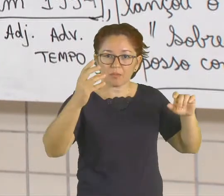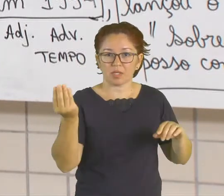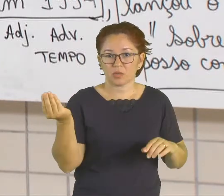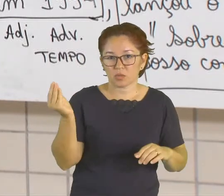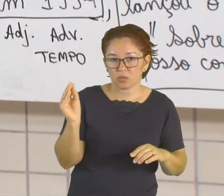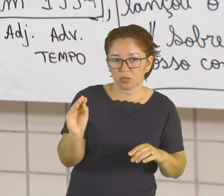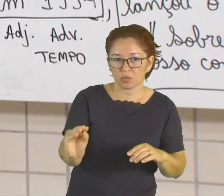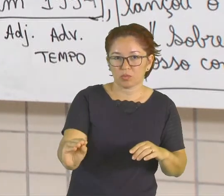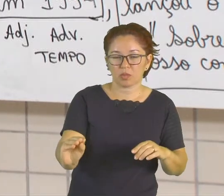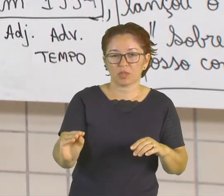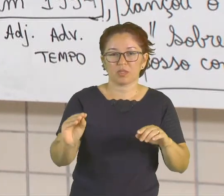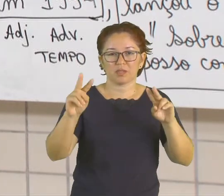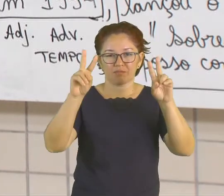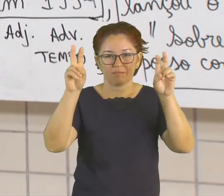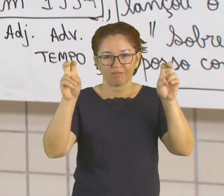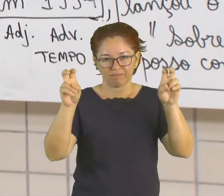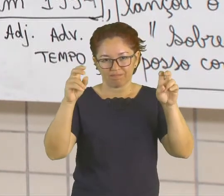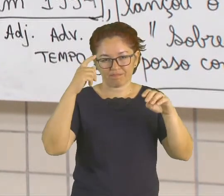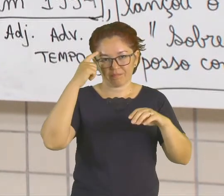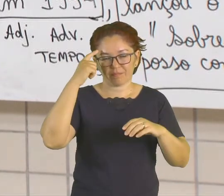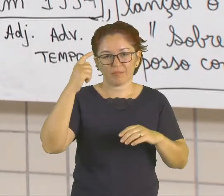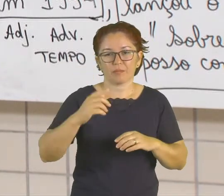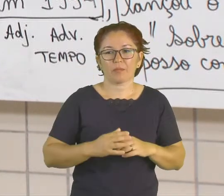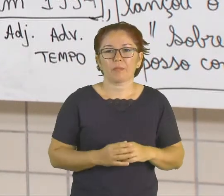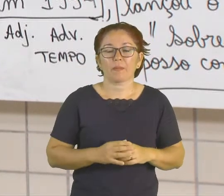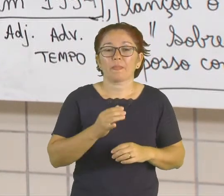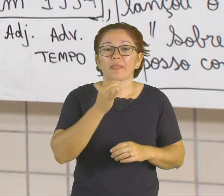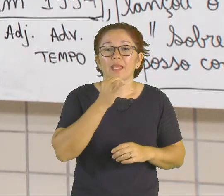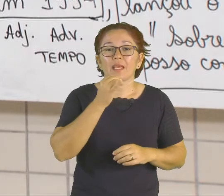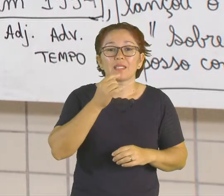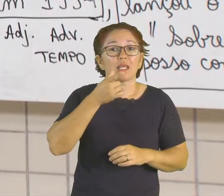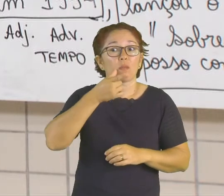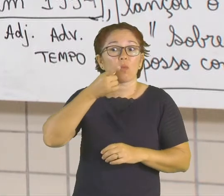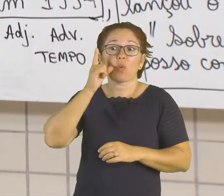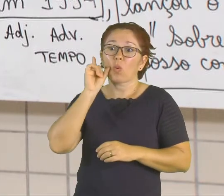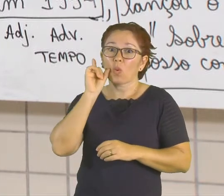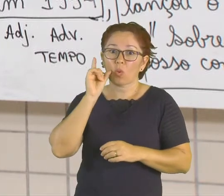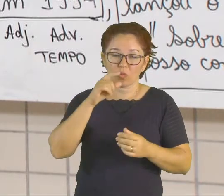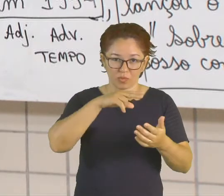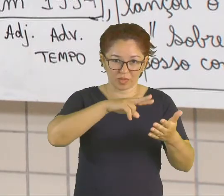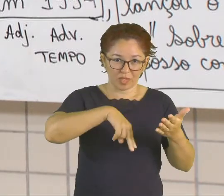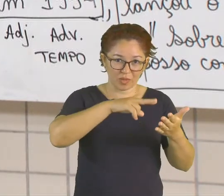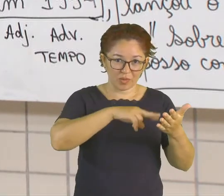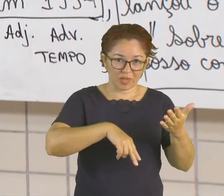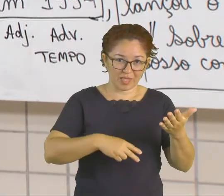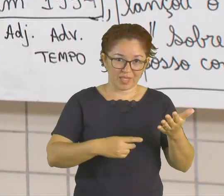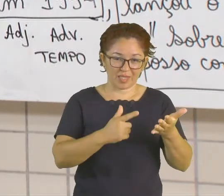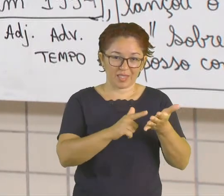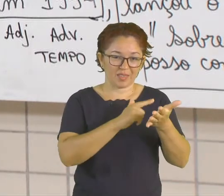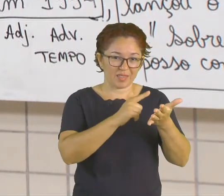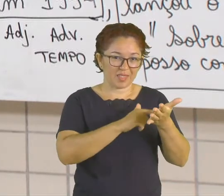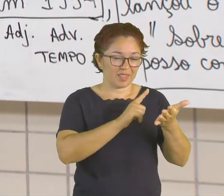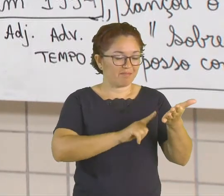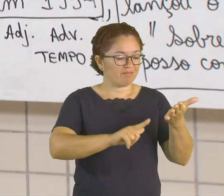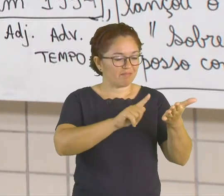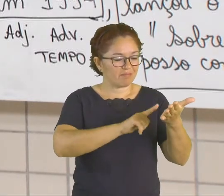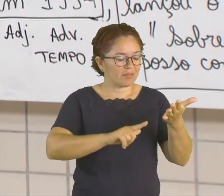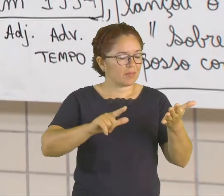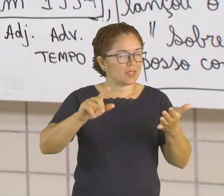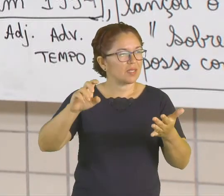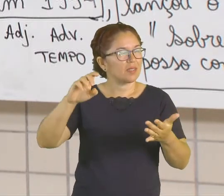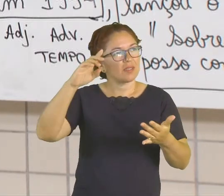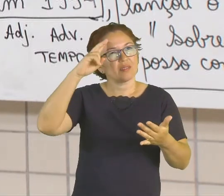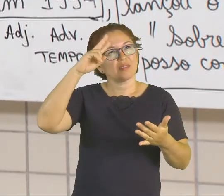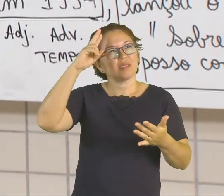eu li ontem as memórias literárias Lendas da Minha Infância, do autor tal, tal. Então, Lendas da Minha